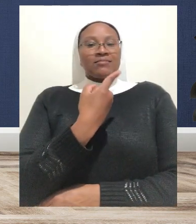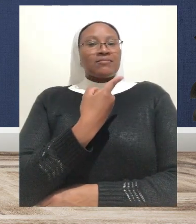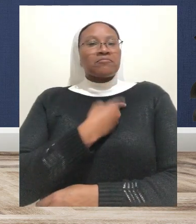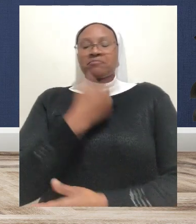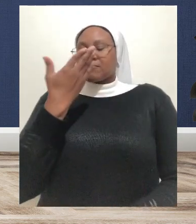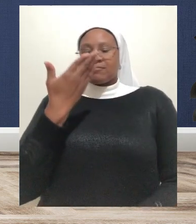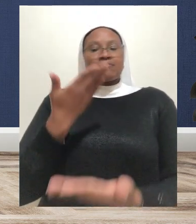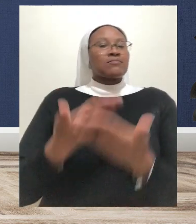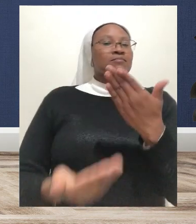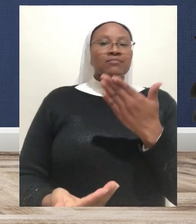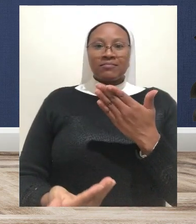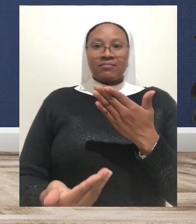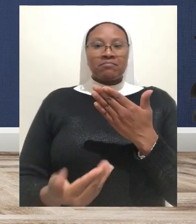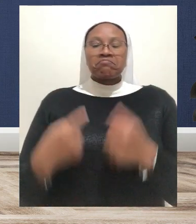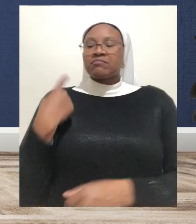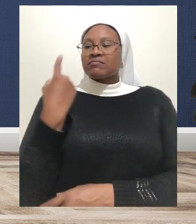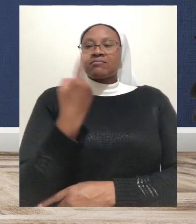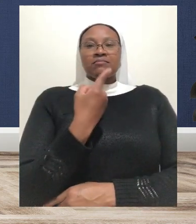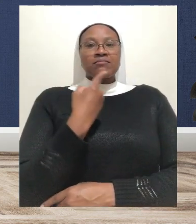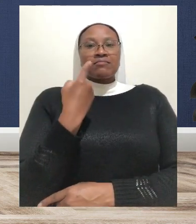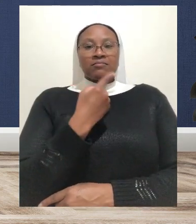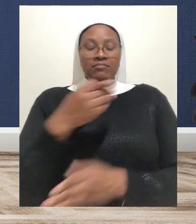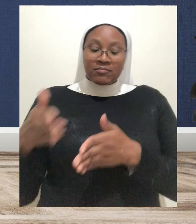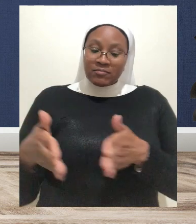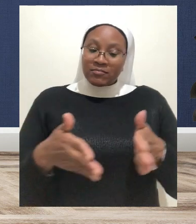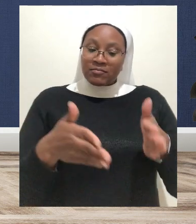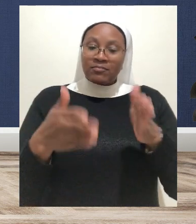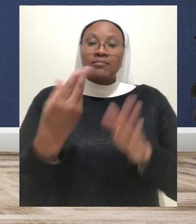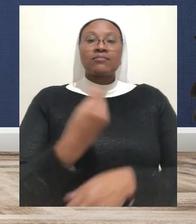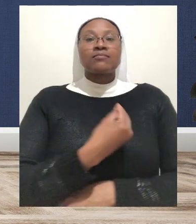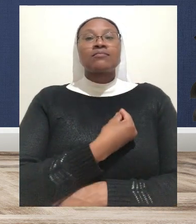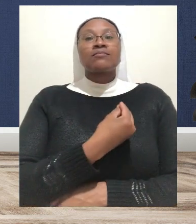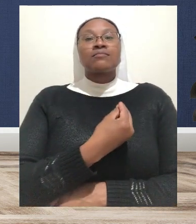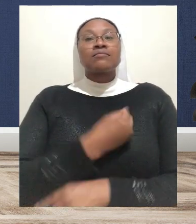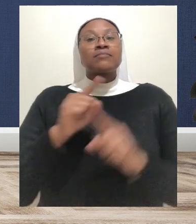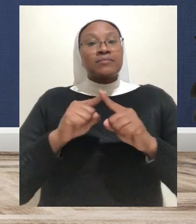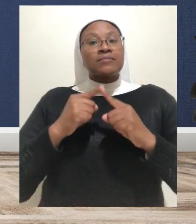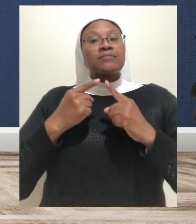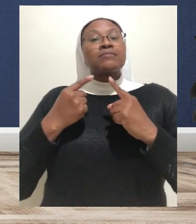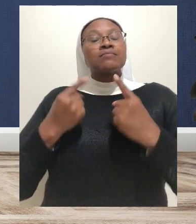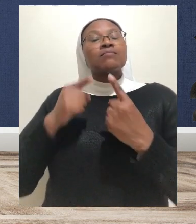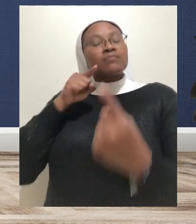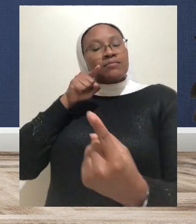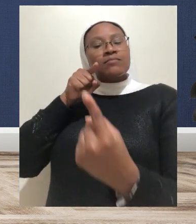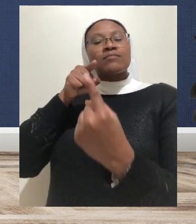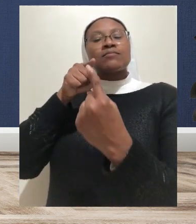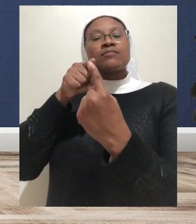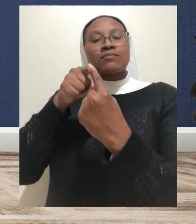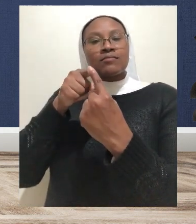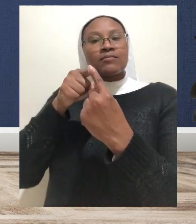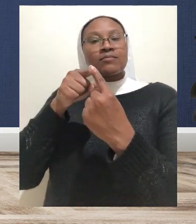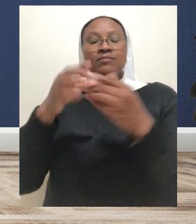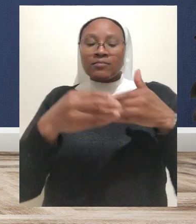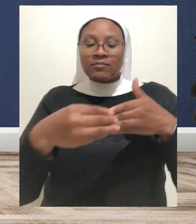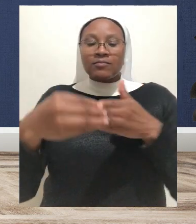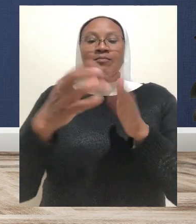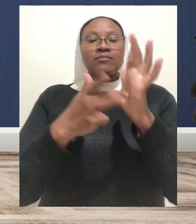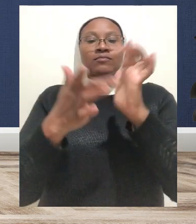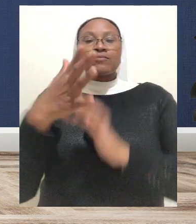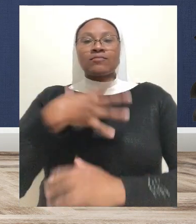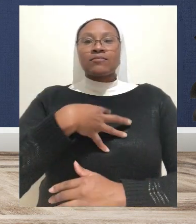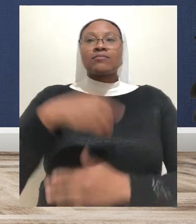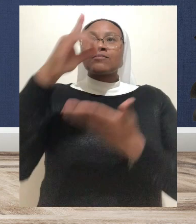que não fiquemos perdidos, solitários neste caminhar da vida, mas que direcionados por